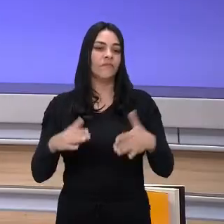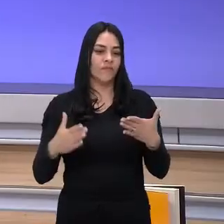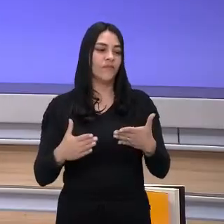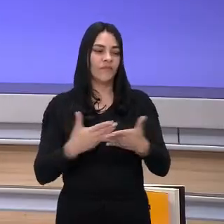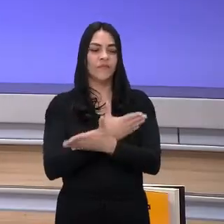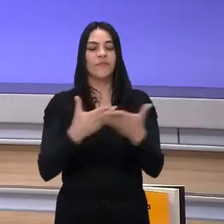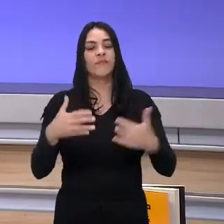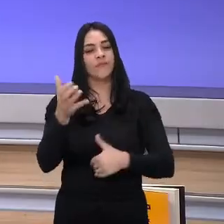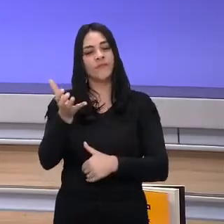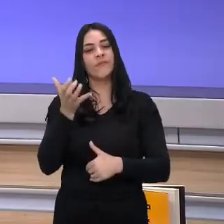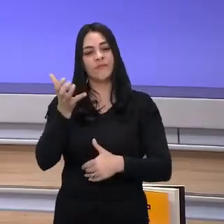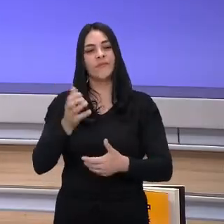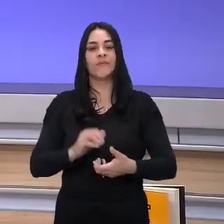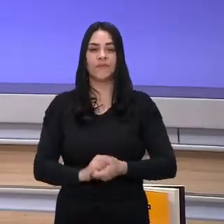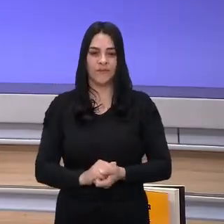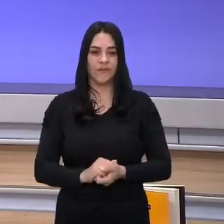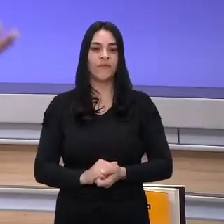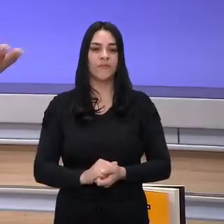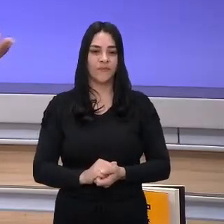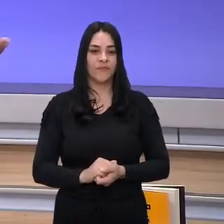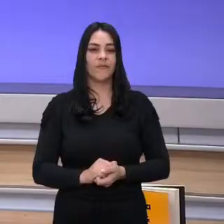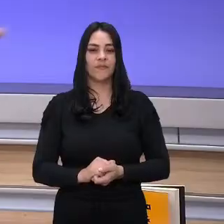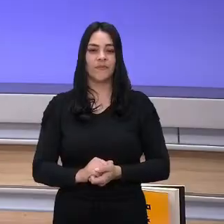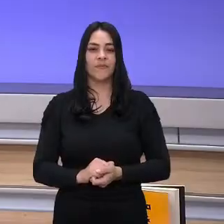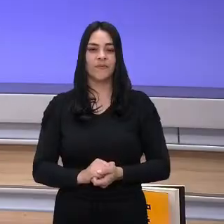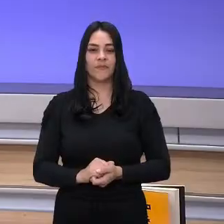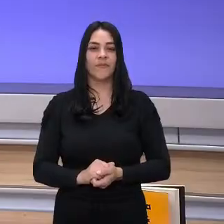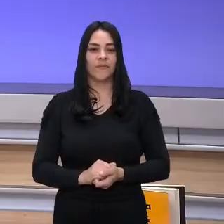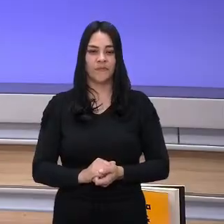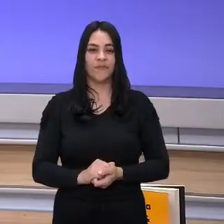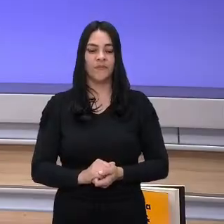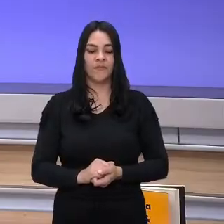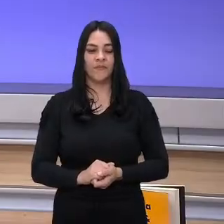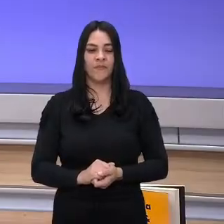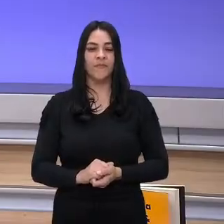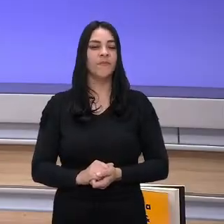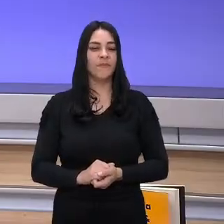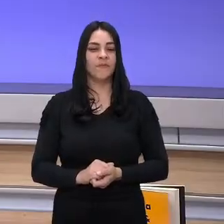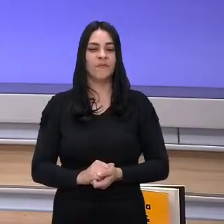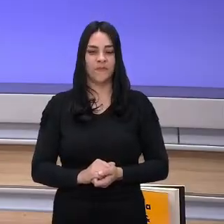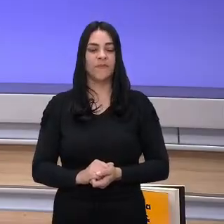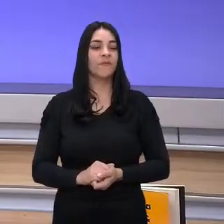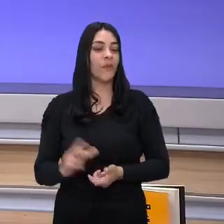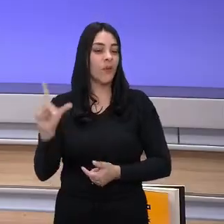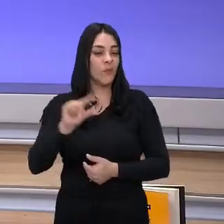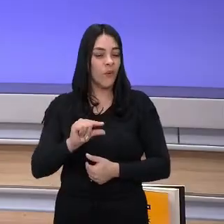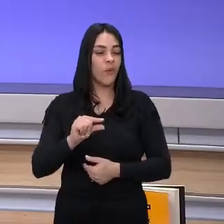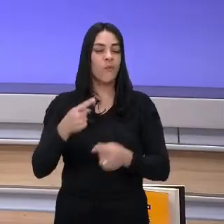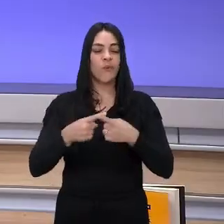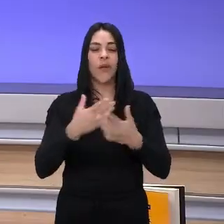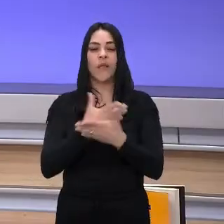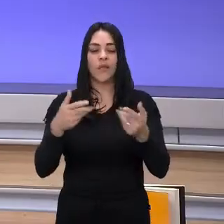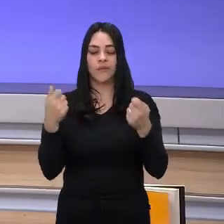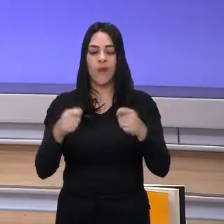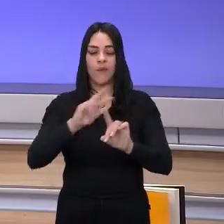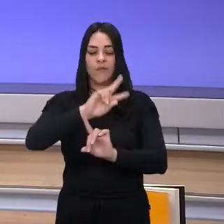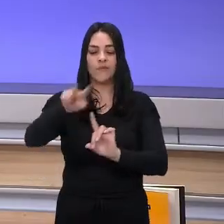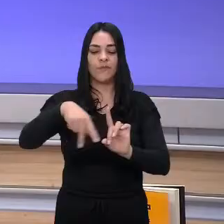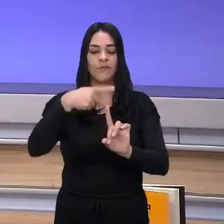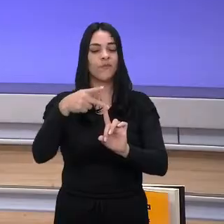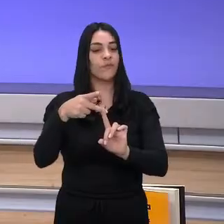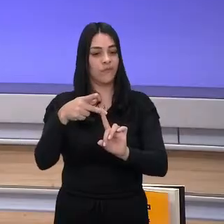é isso que nós queremos. Quanto mais, é pouco. 2 escolas no Brasil, é pouco. Nós temos que multiplicar